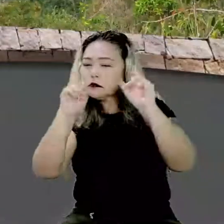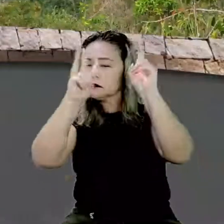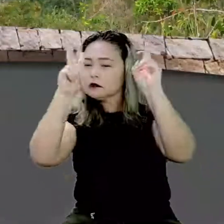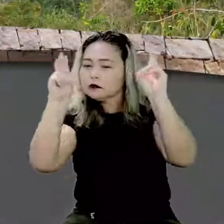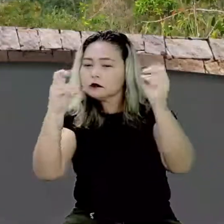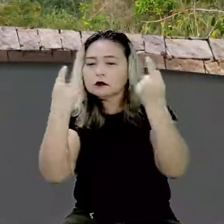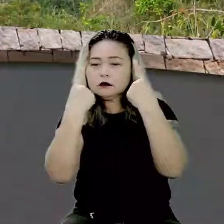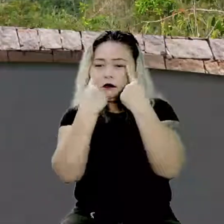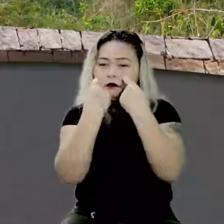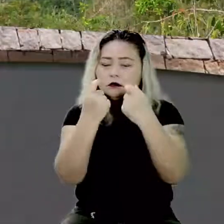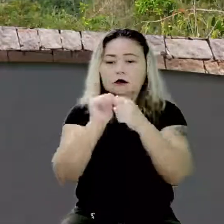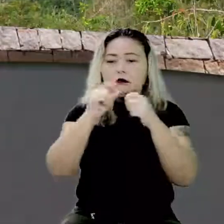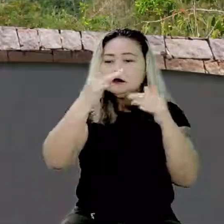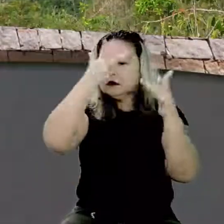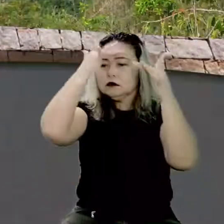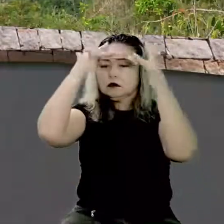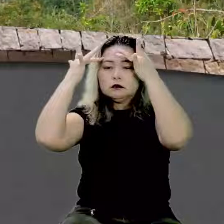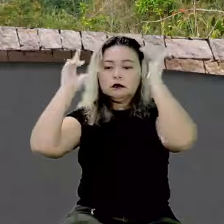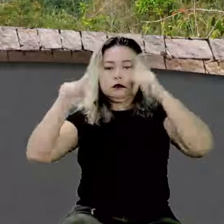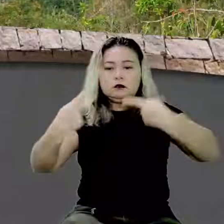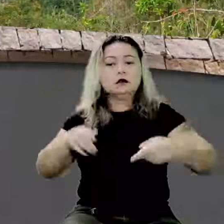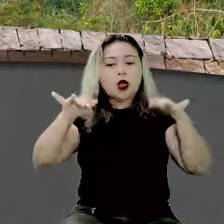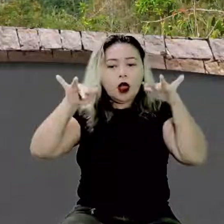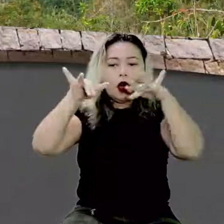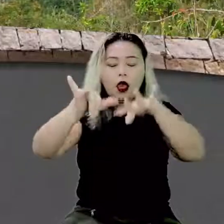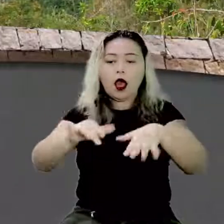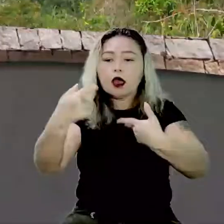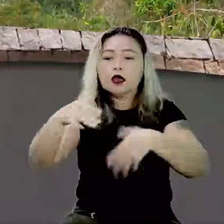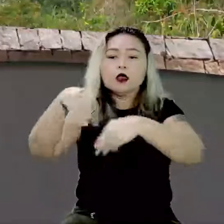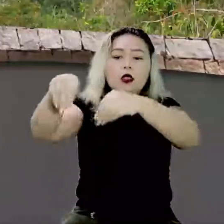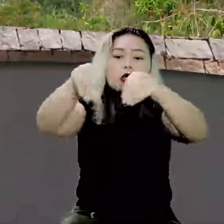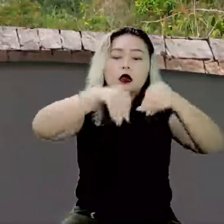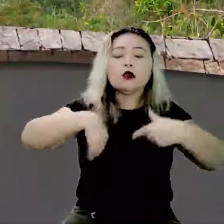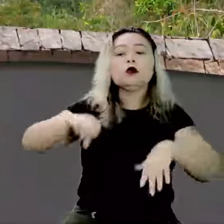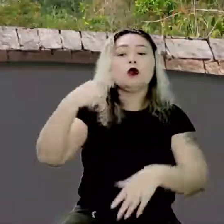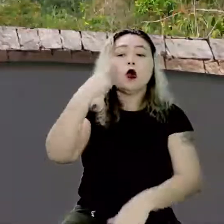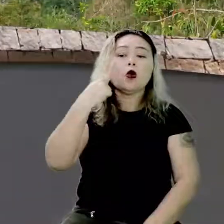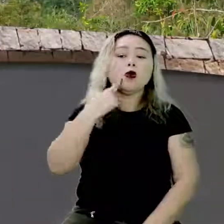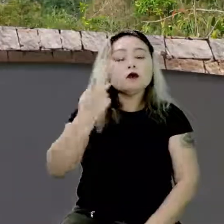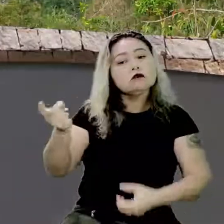sobre a ocupação humana aqui no território de Rondônia. Daqui a pouco a